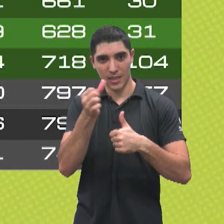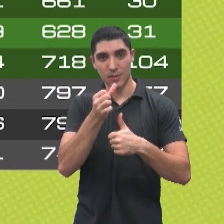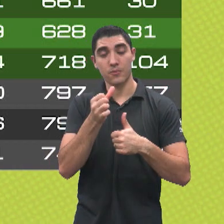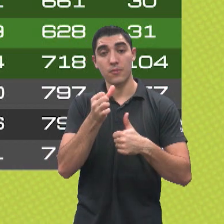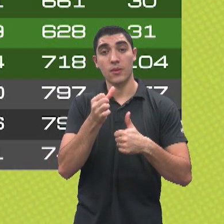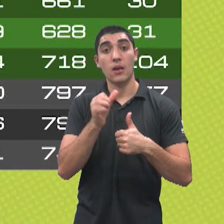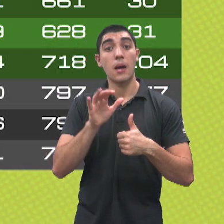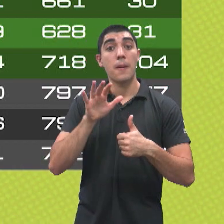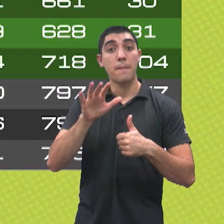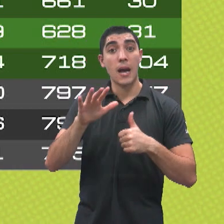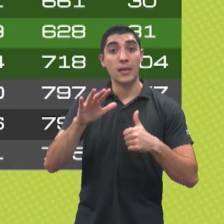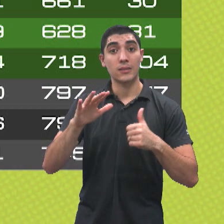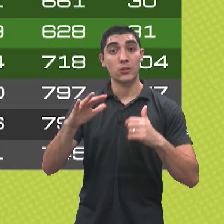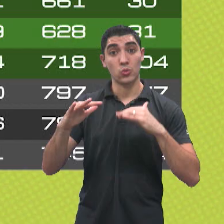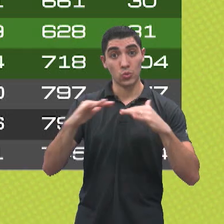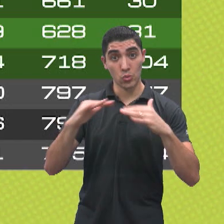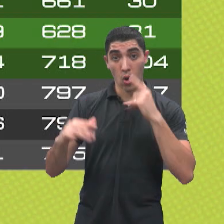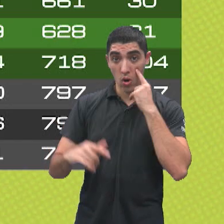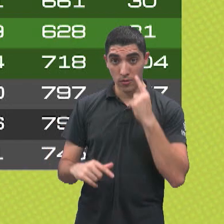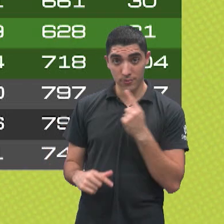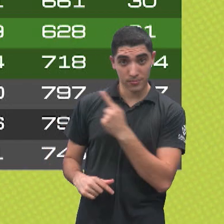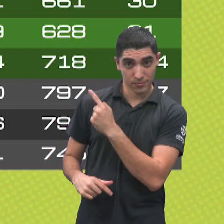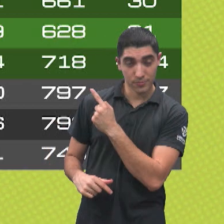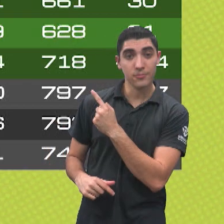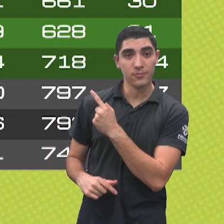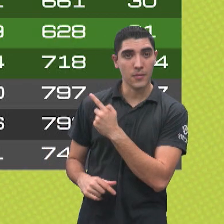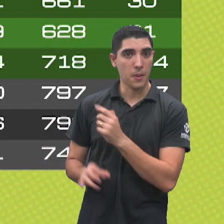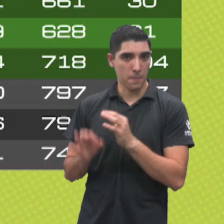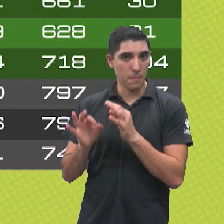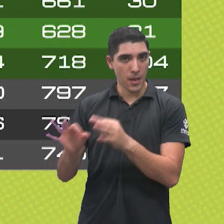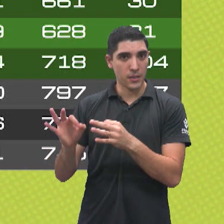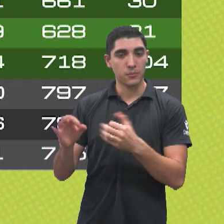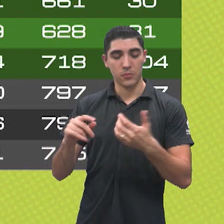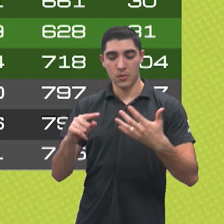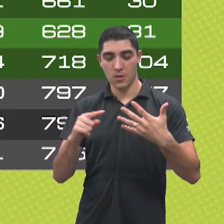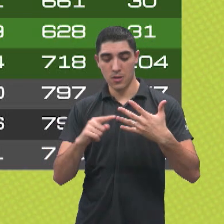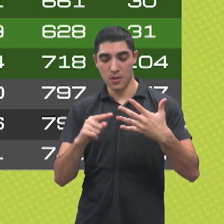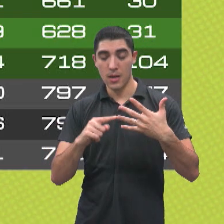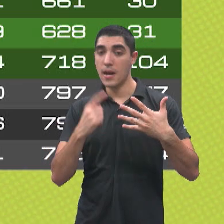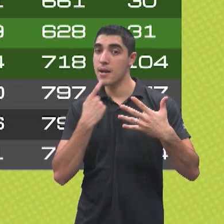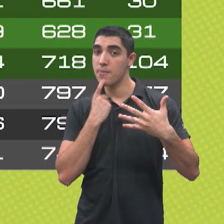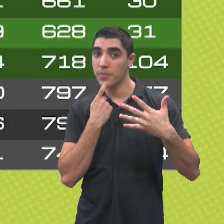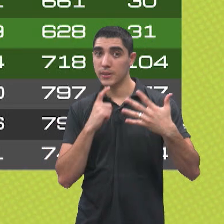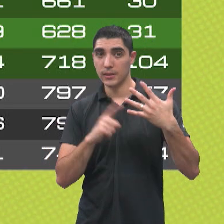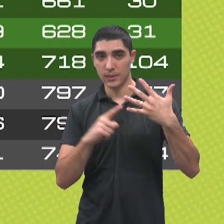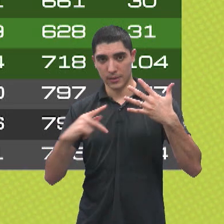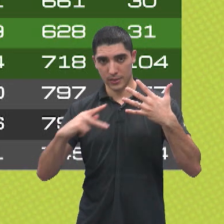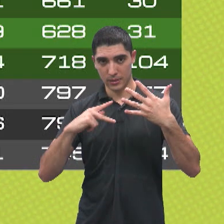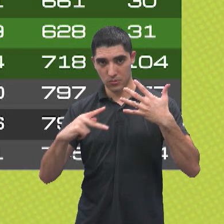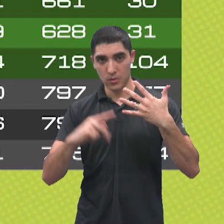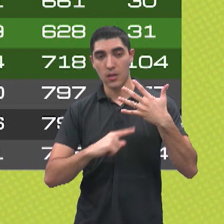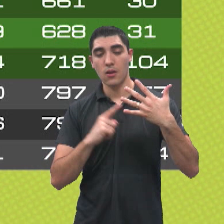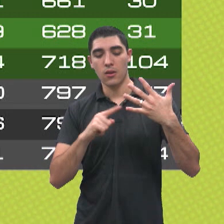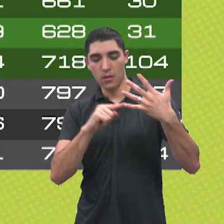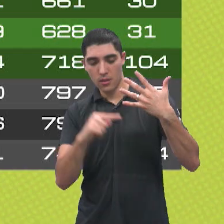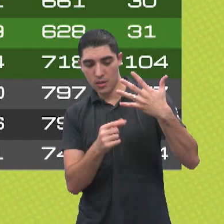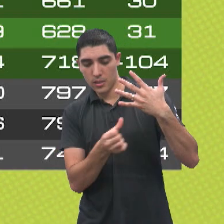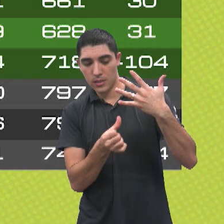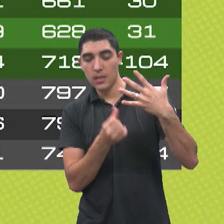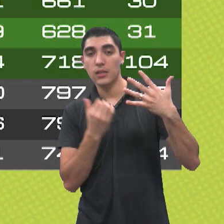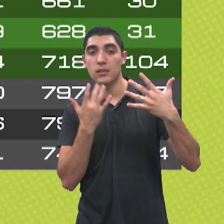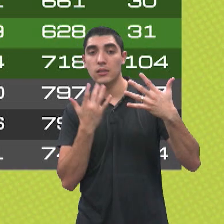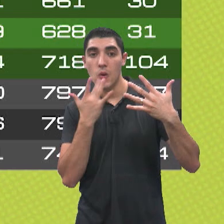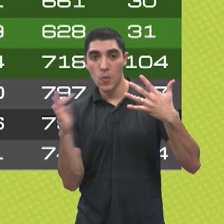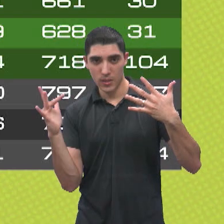confrontos, a classificação ficou desta forma, portanto, o Campinas fica na 4ª posição, São José na 5ª e o Ourinhos na 6ª posição,